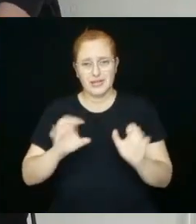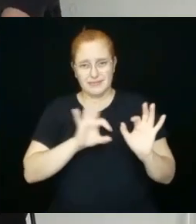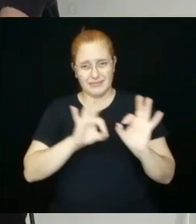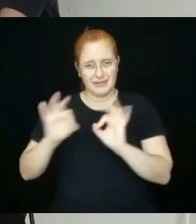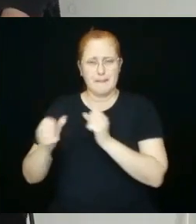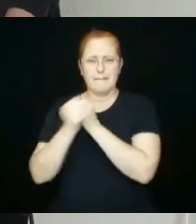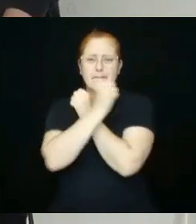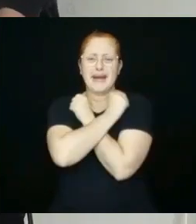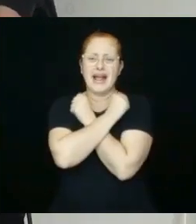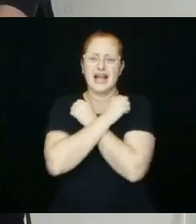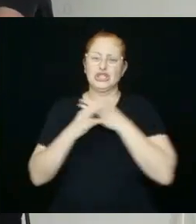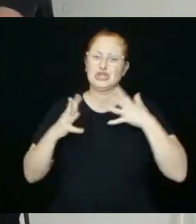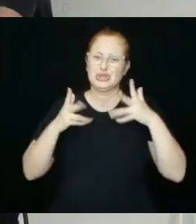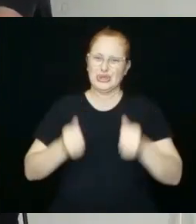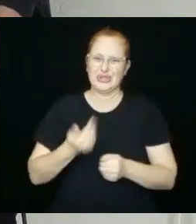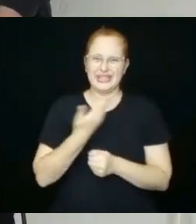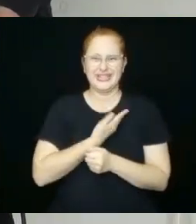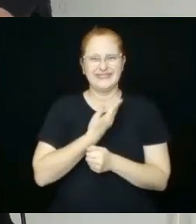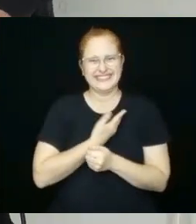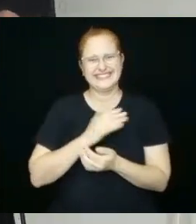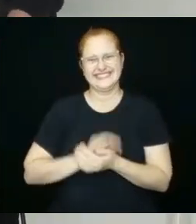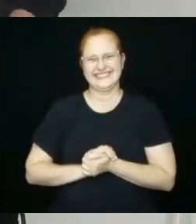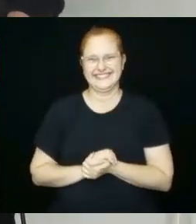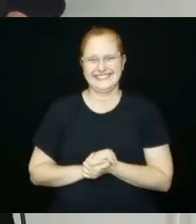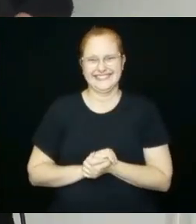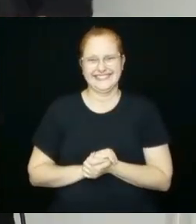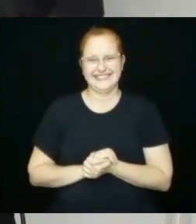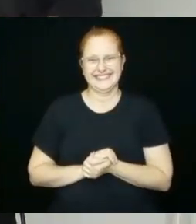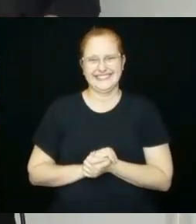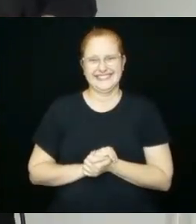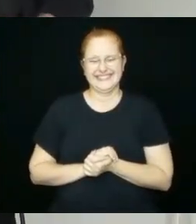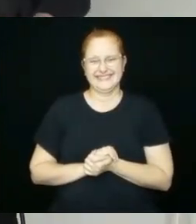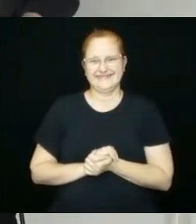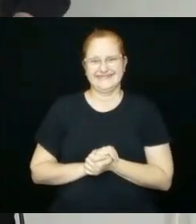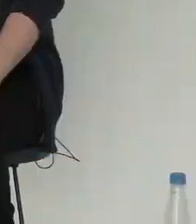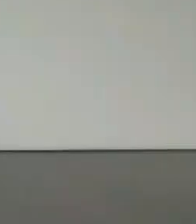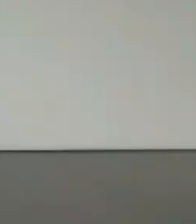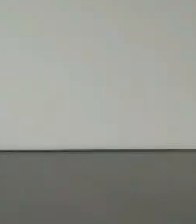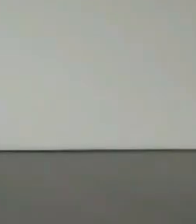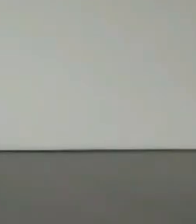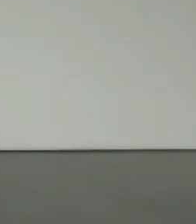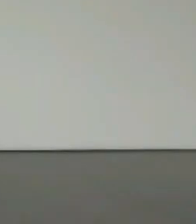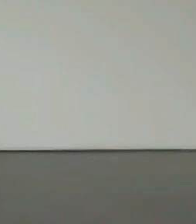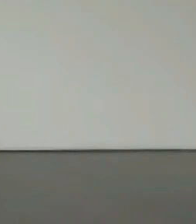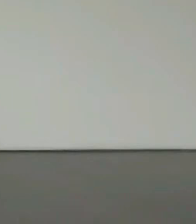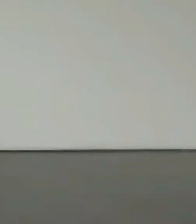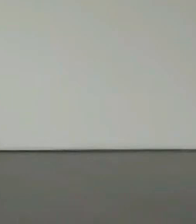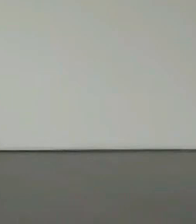Um abraço para todos os meus amigos. E é isso. Então tá, tchau.